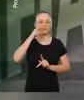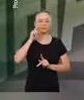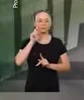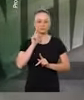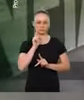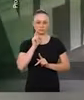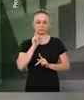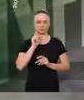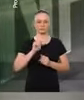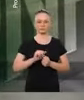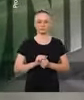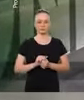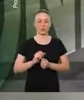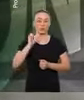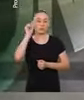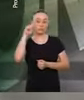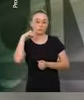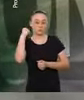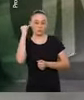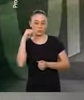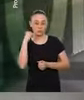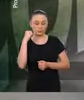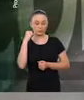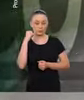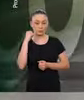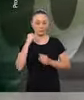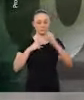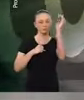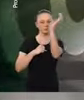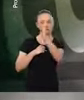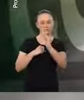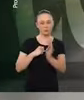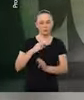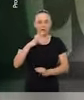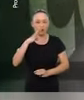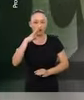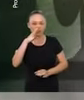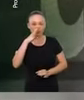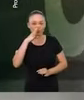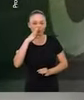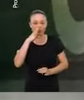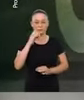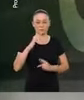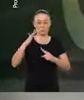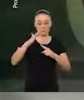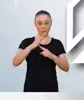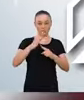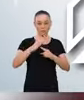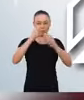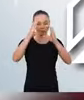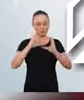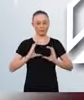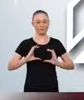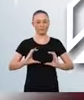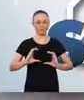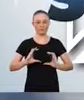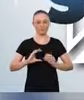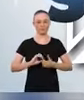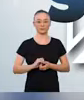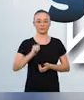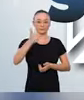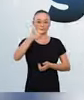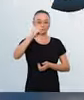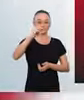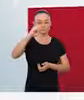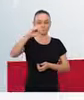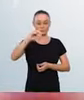Álvaro Dias. O senador que os brasileiros admiram e os paranaenses confiam. 90.